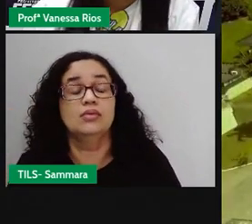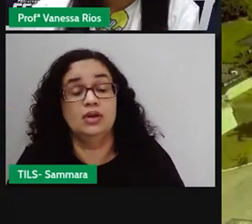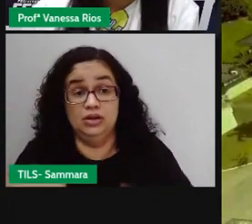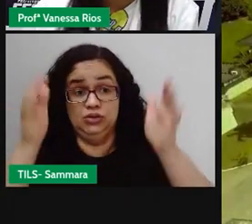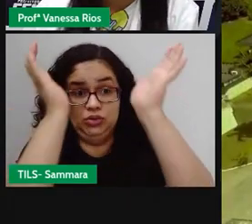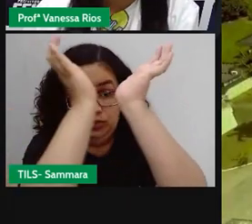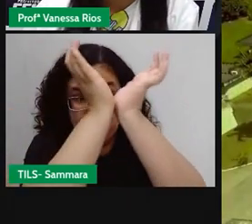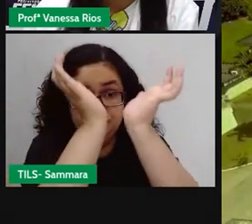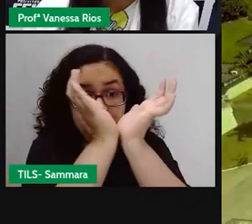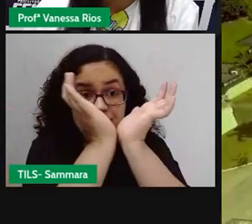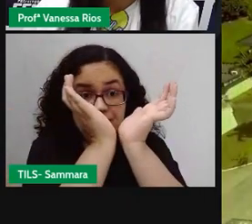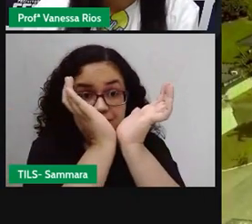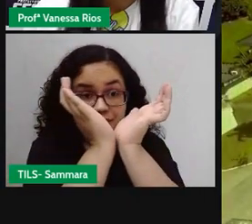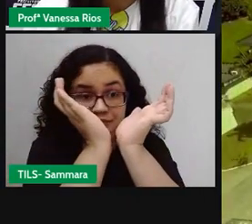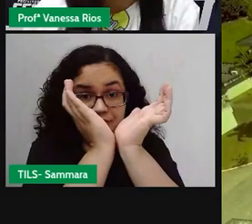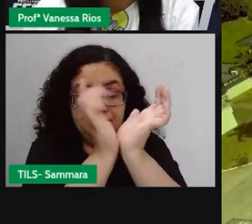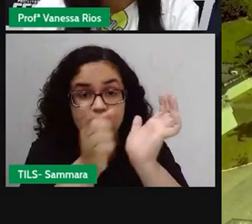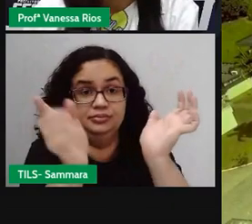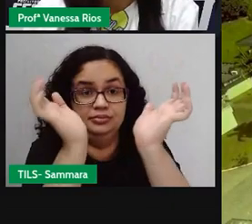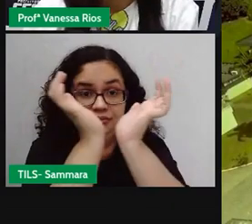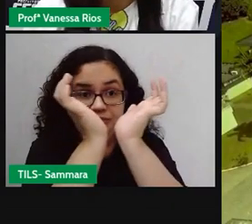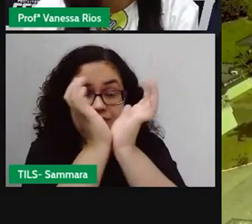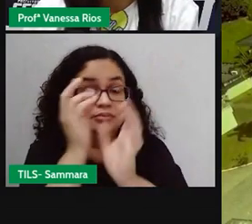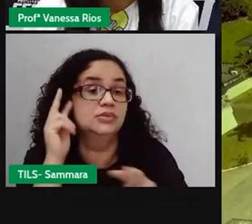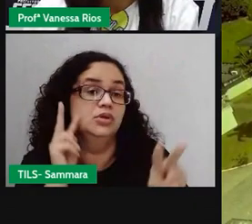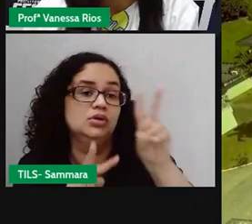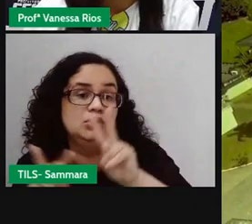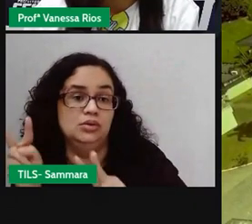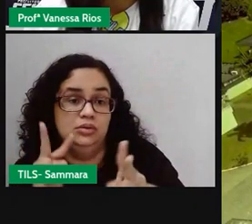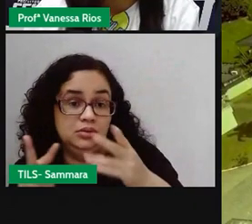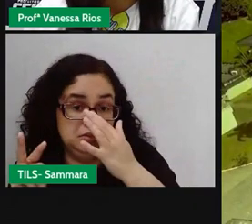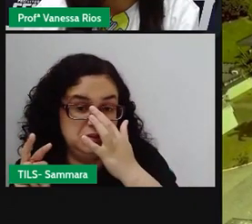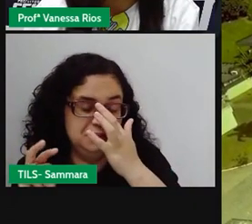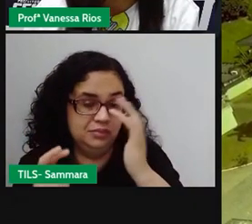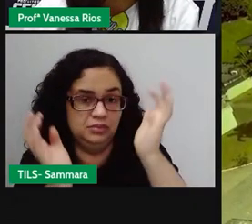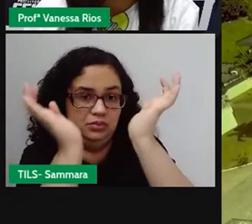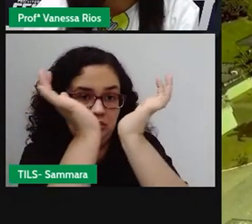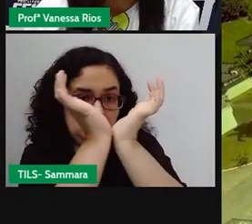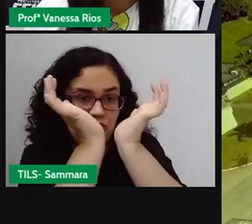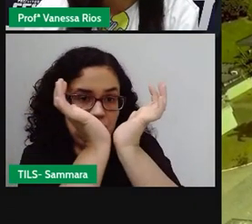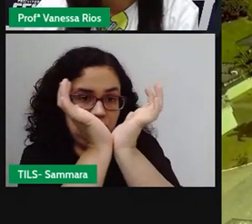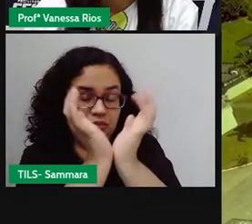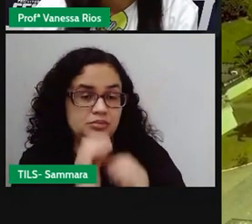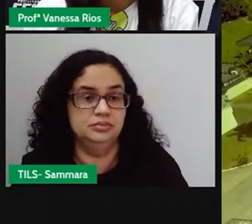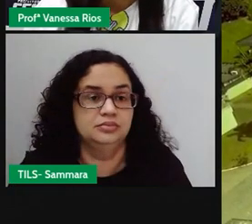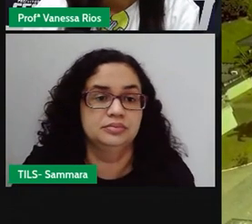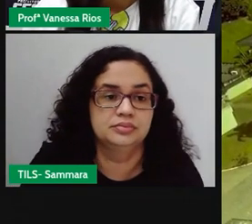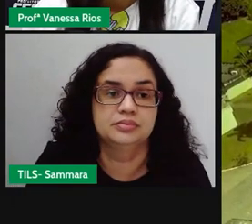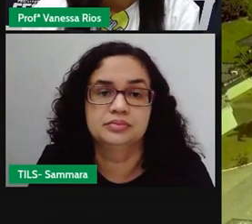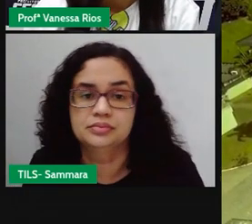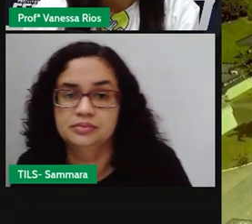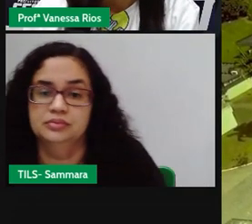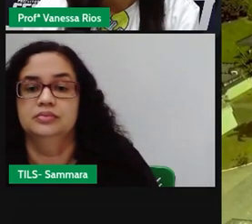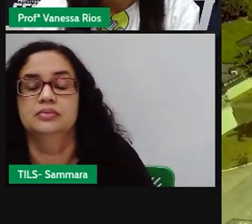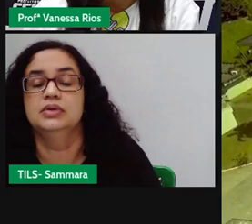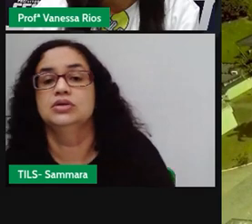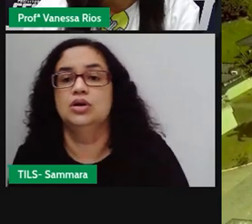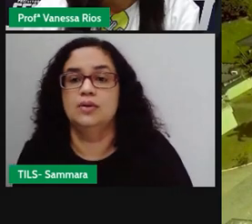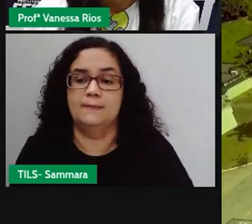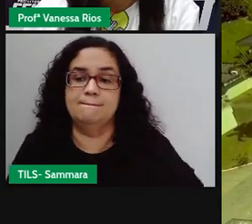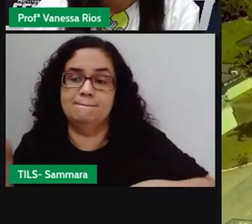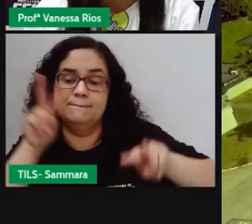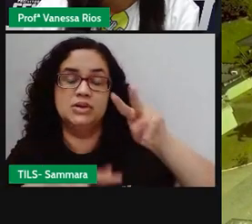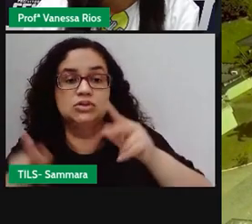Outro ponto bastante interessante de observação, que é a caixa d'água do Tomba. Então, a gente observa